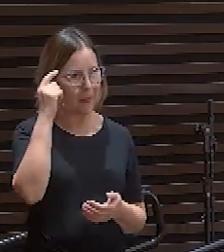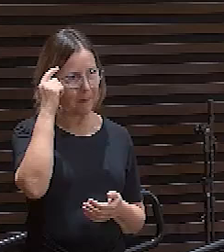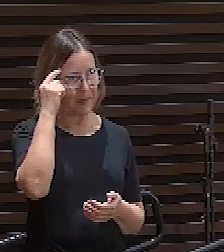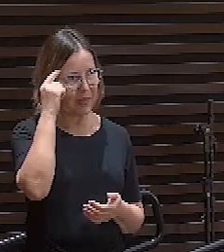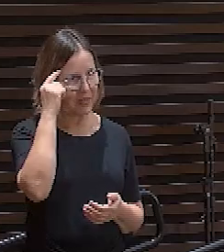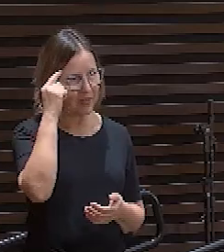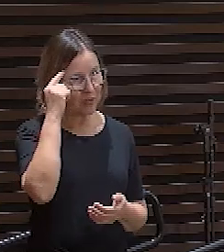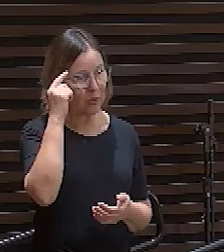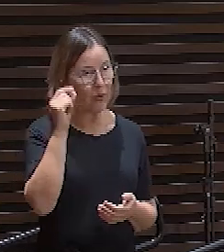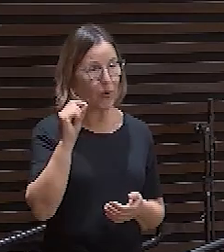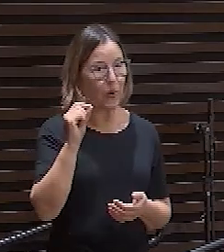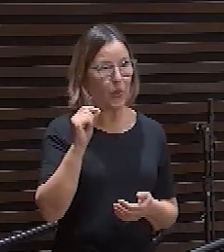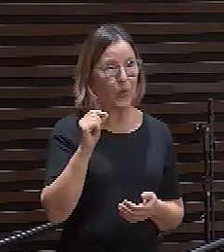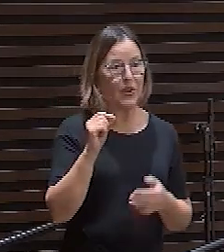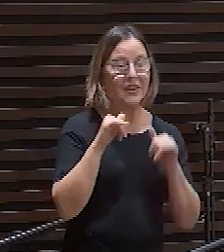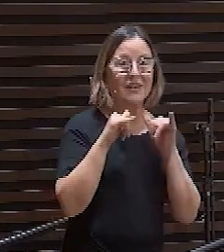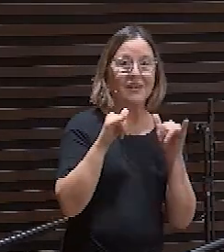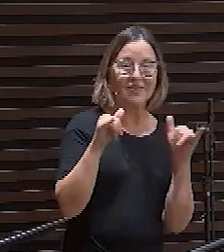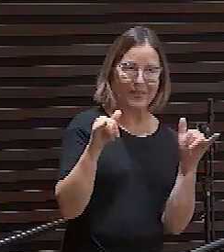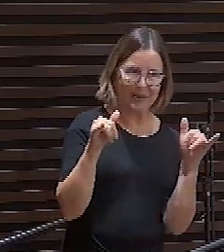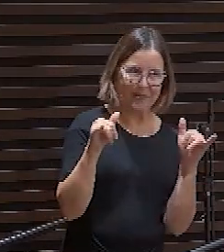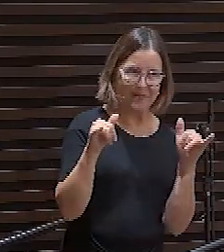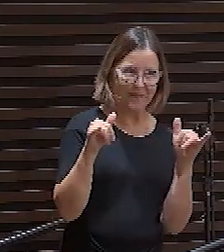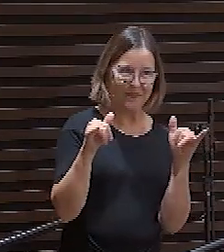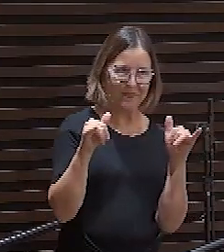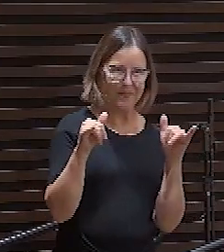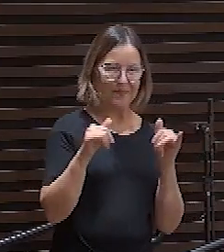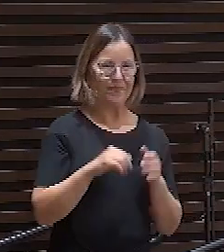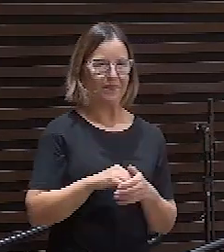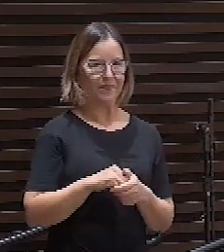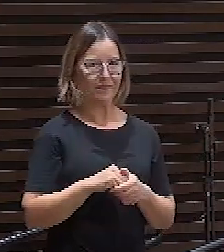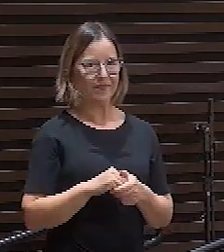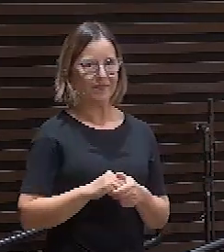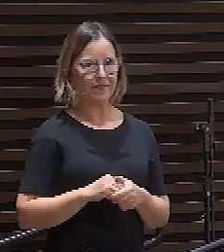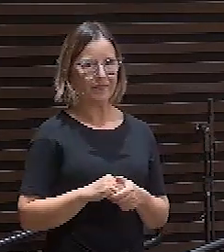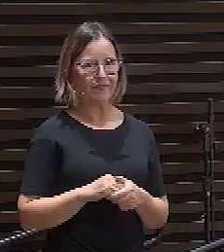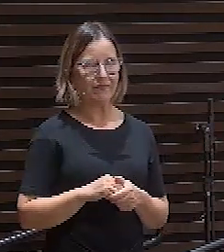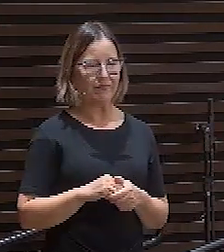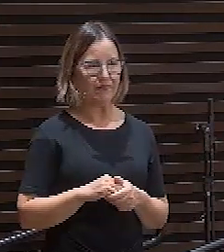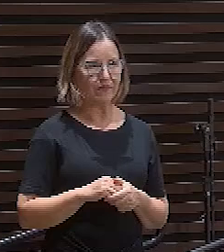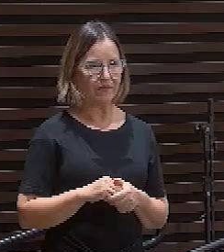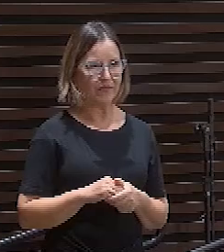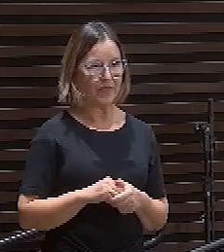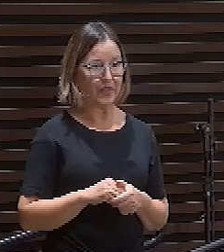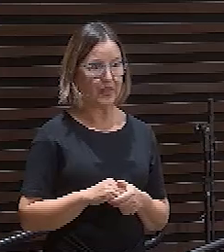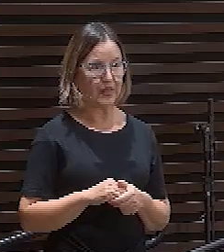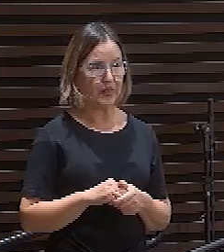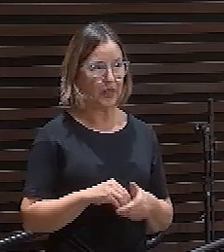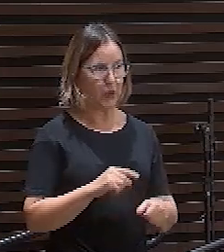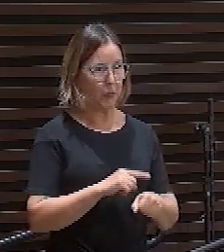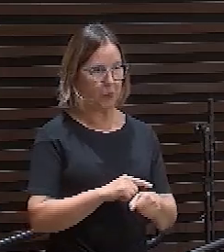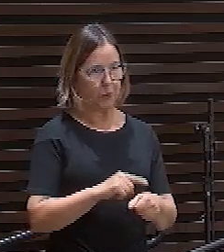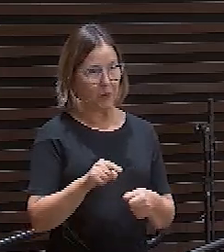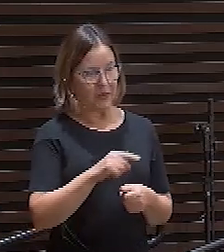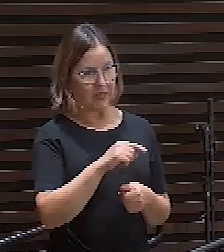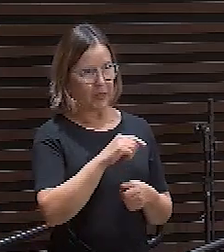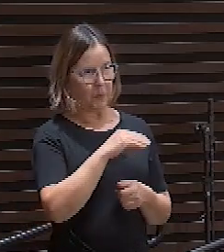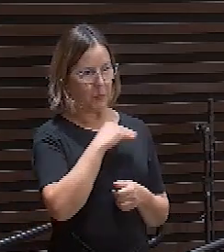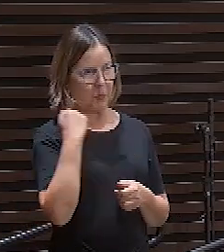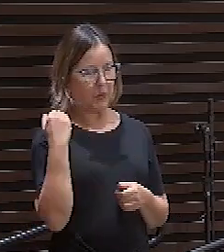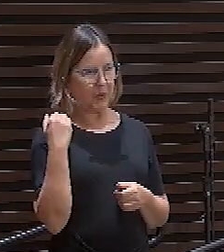deixar, qual o legado que nós vamos deixar. Quando você morrer, lá na